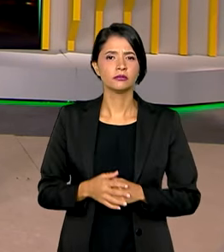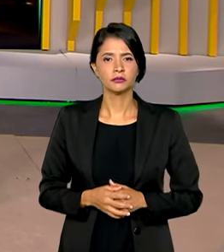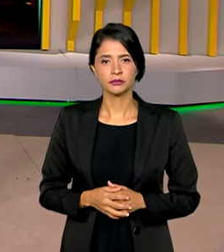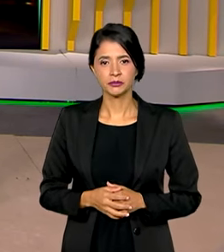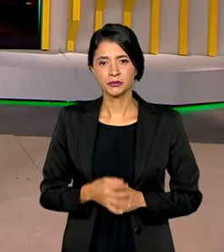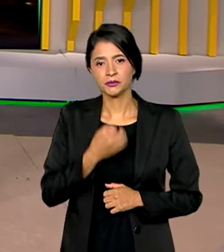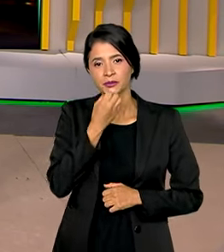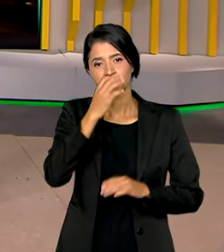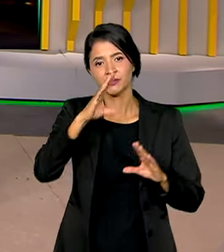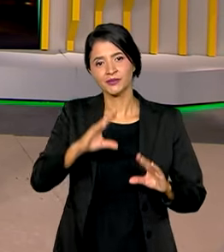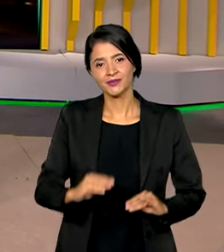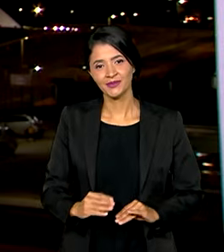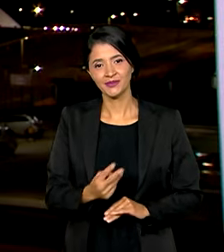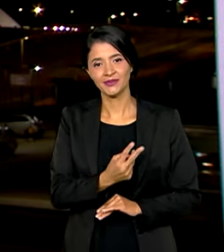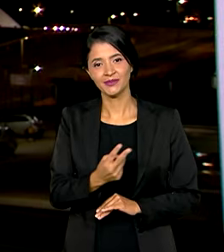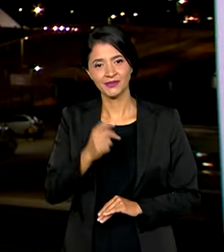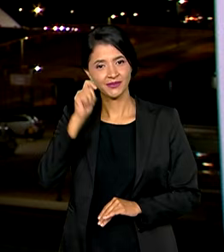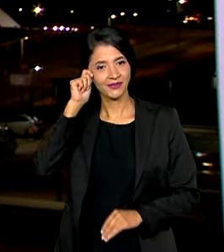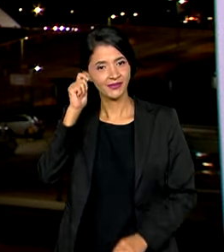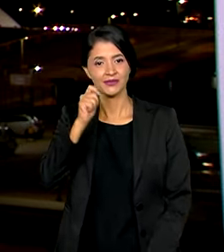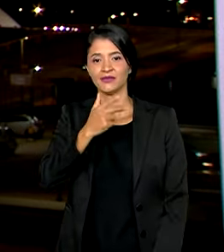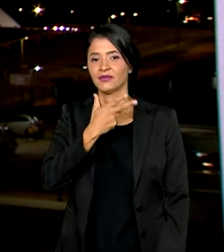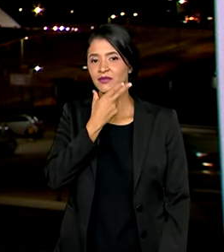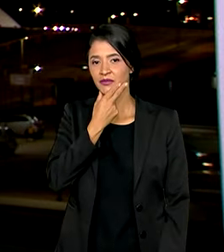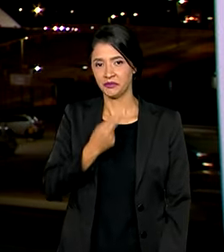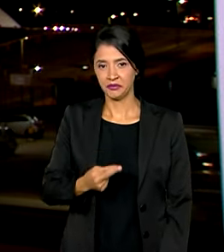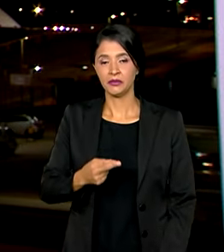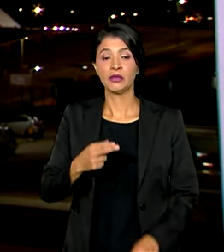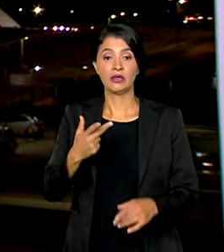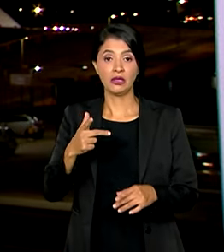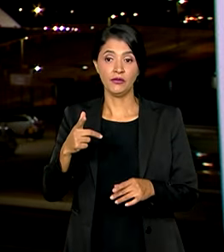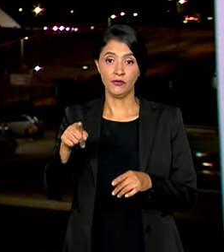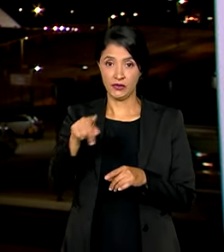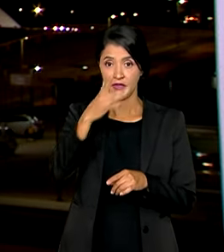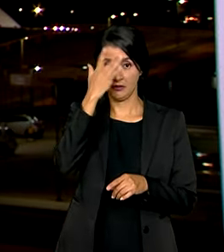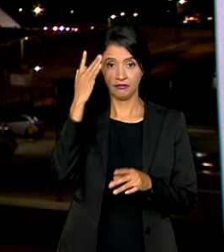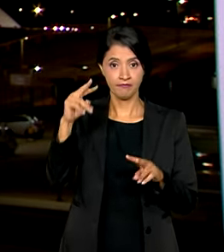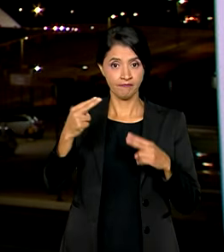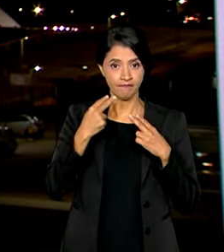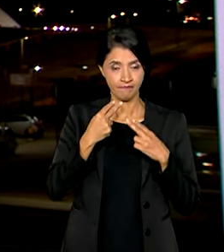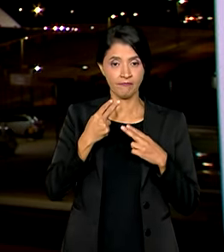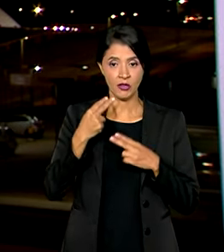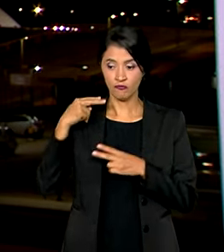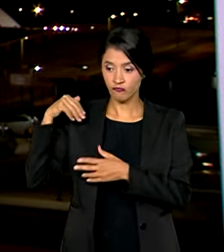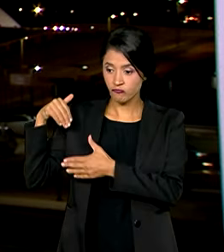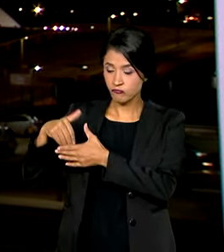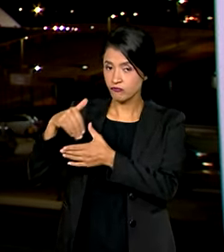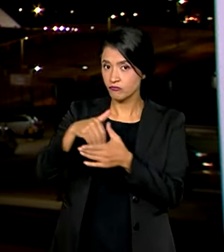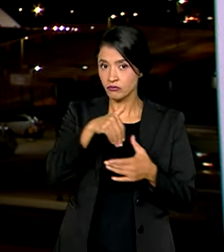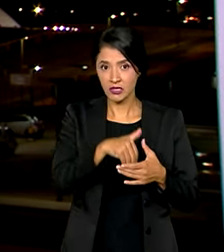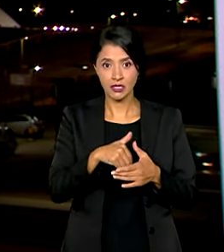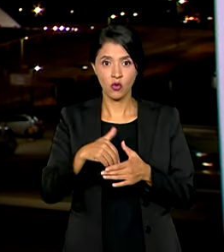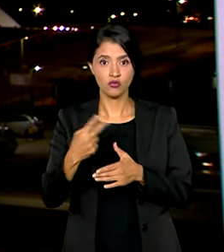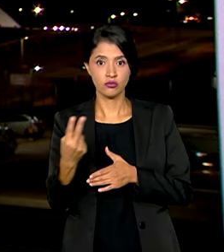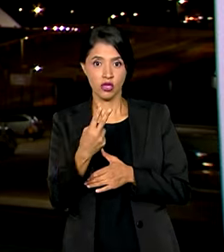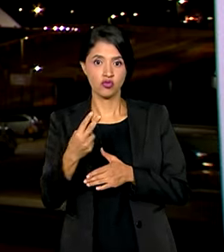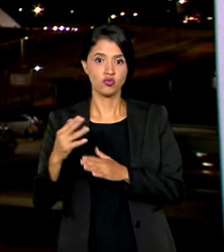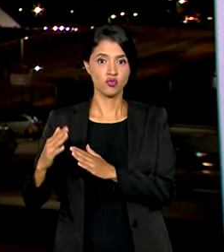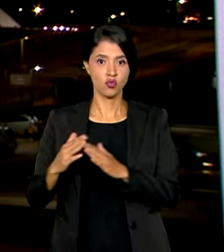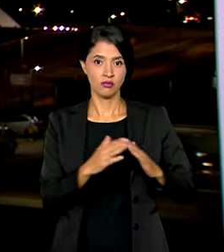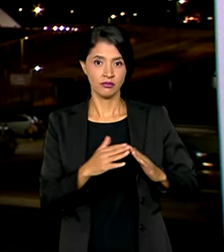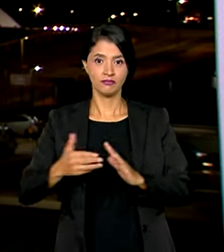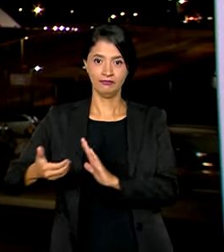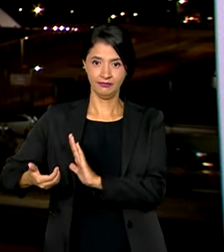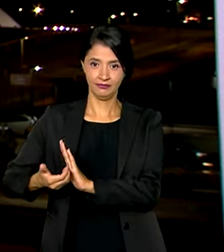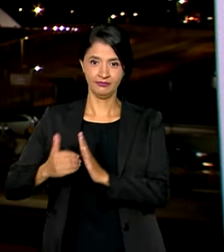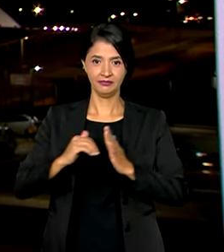Boa noite, Ana, Roberto e a você que nos assiste. Olha, depois de uma votação histórica nas duas casas legislativas, Senado